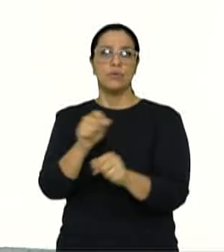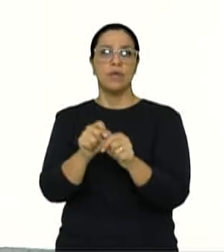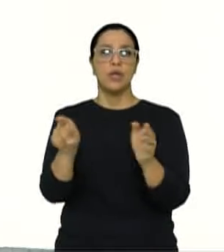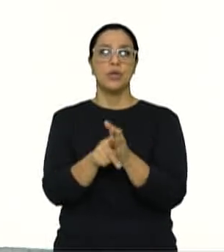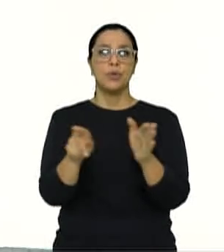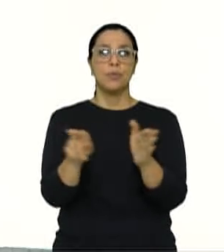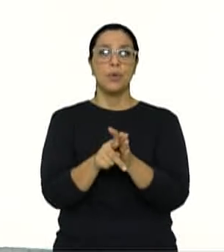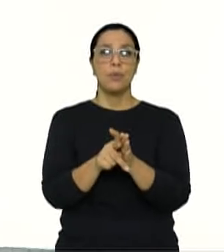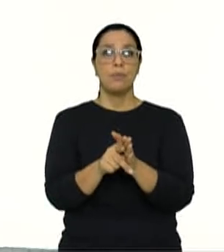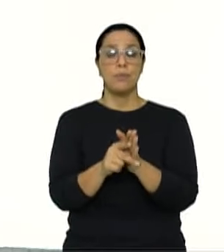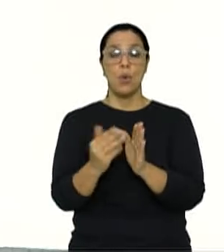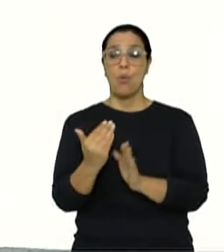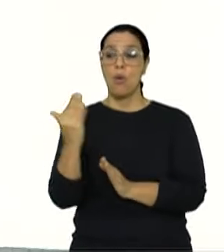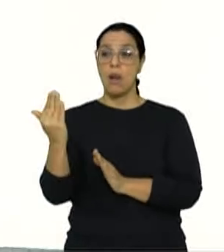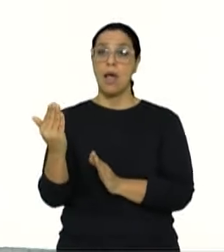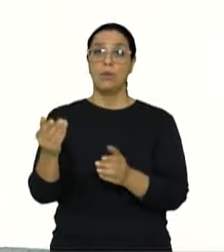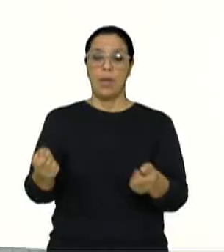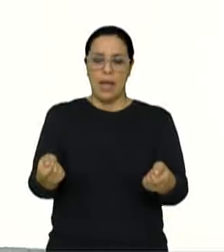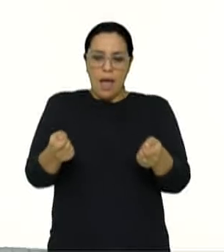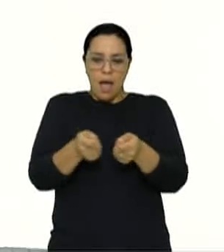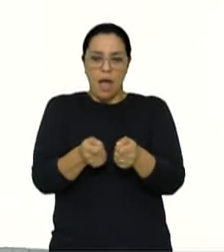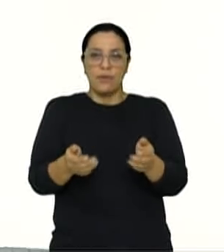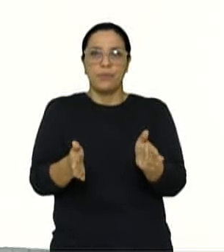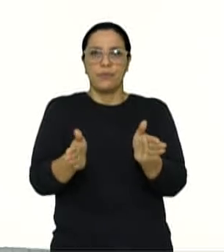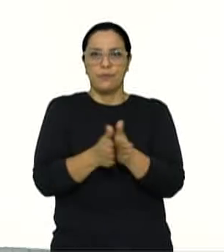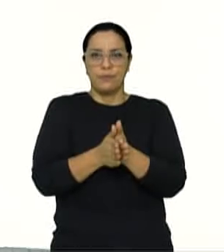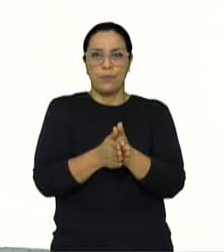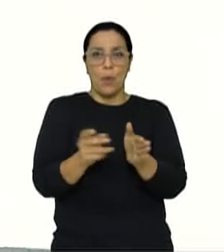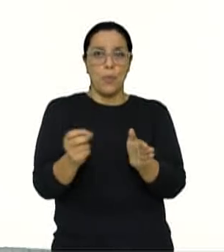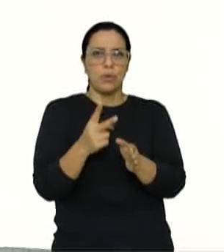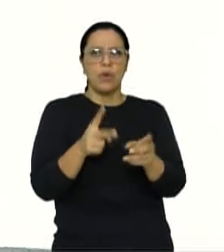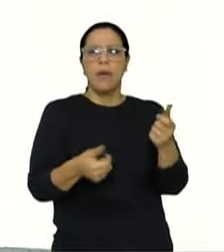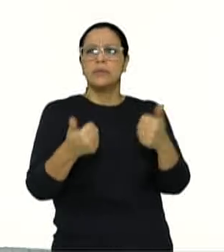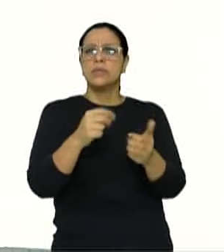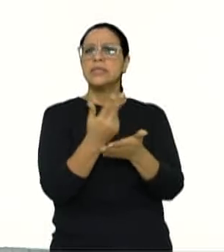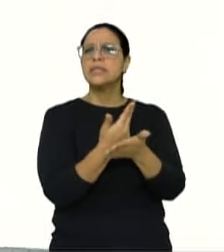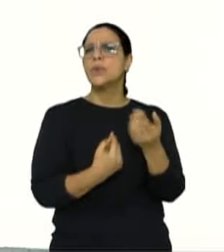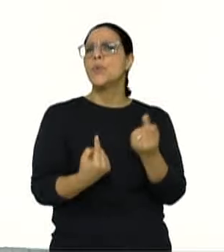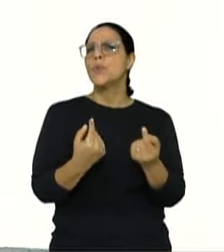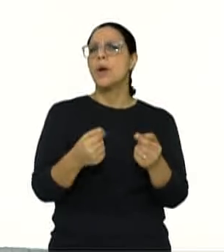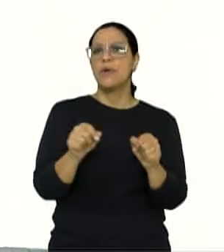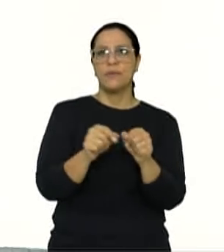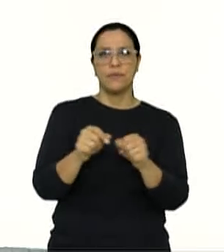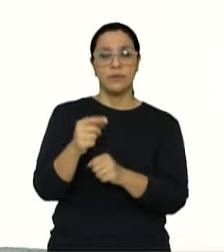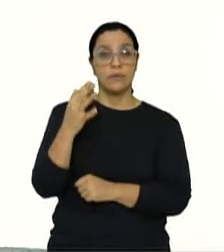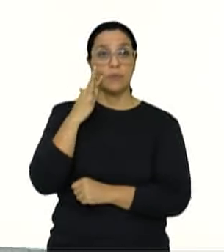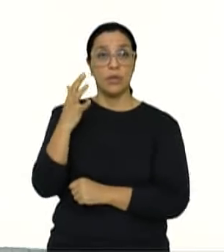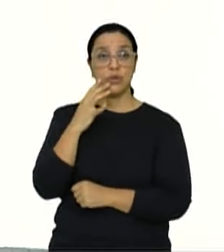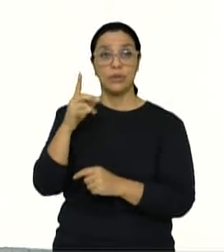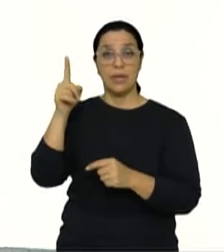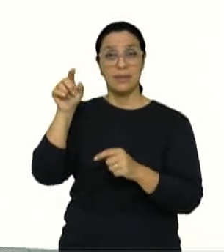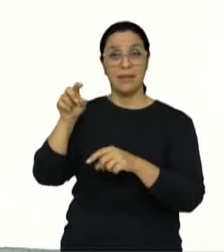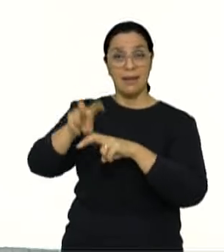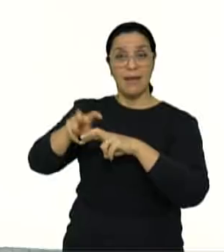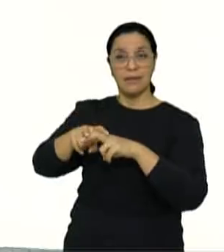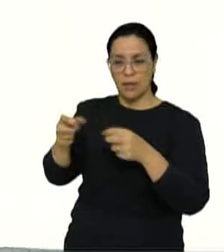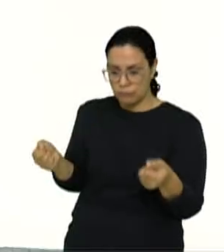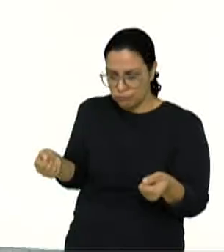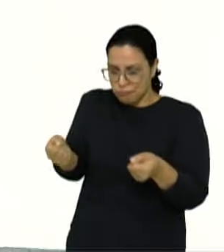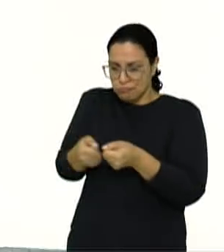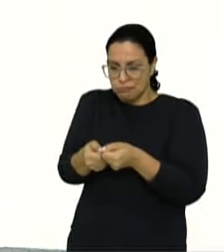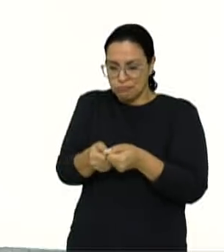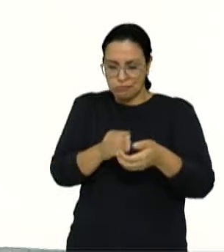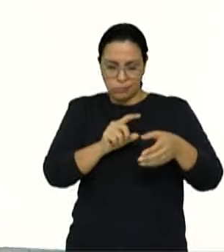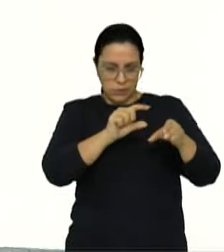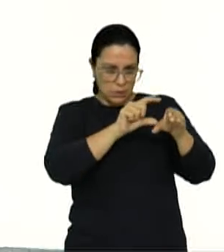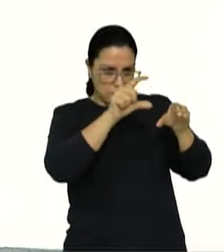cadeira fechada. Qual é o esboço obtido pelos alunos? Então, você vai imaginar essa cadeira fechada e vai ver